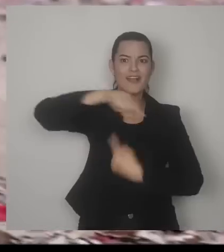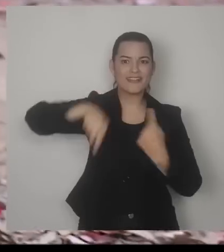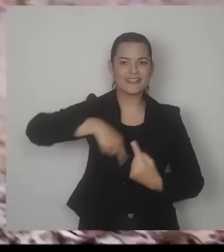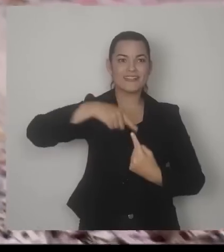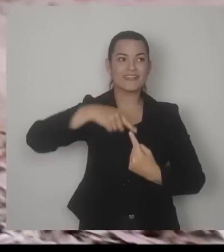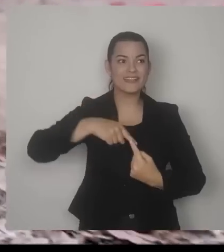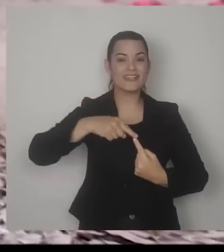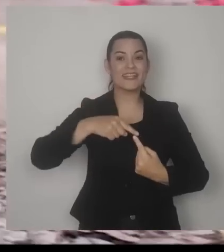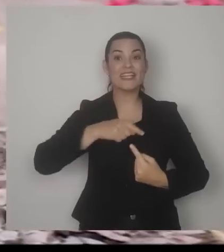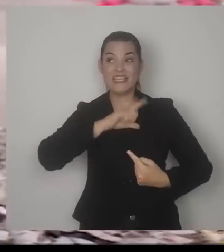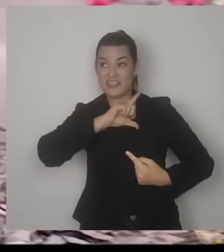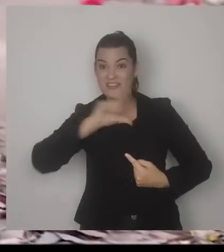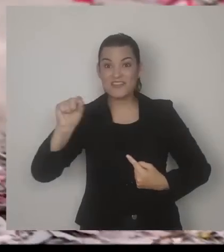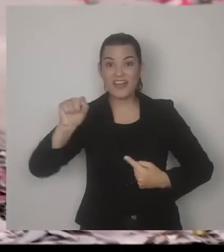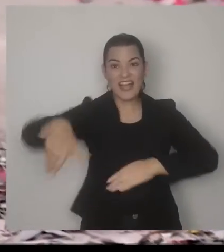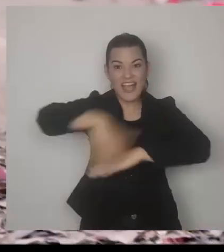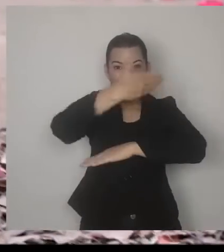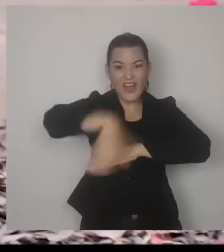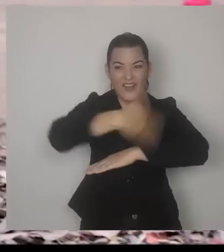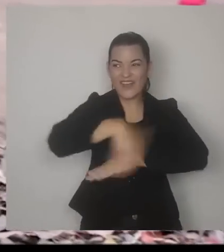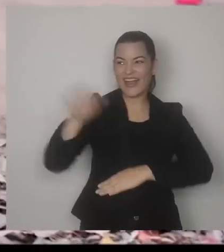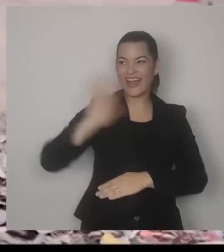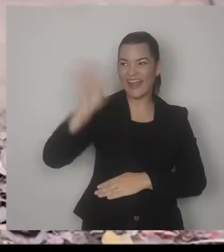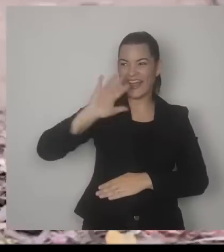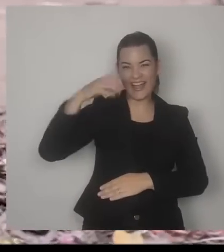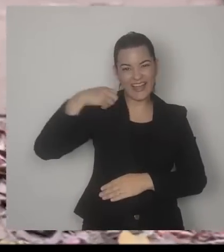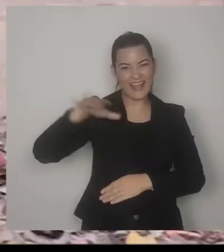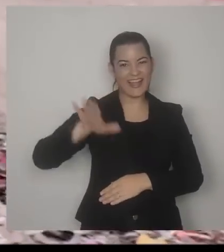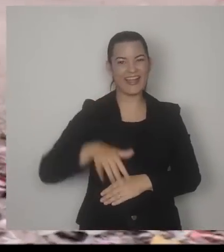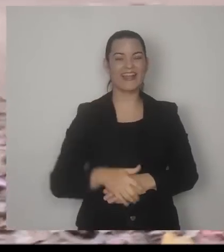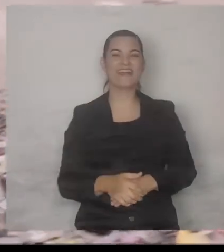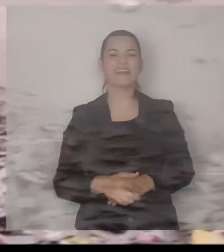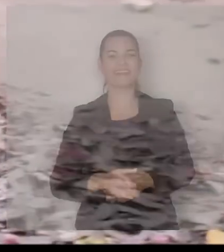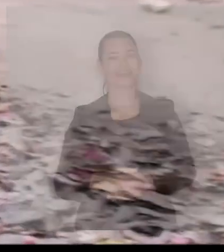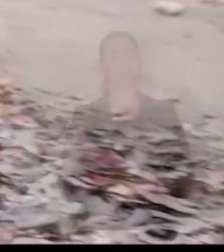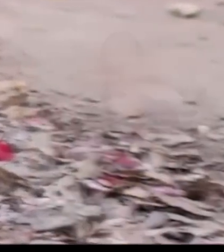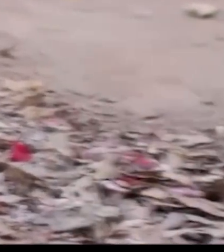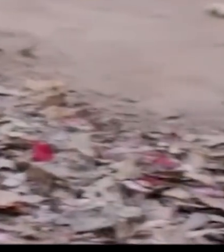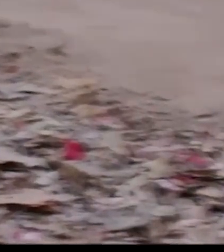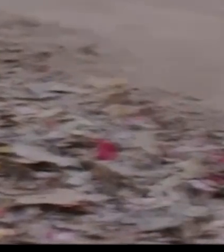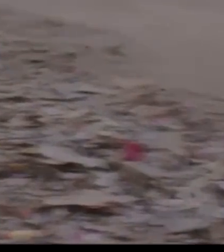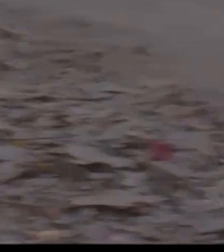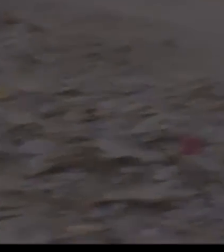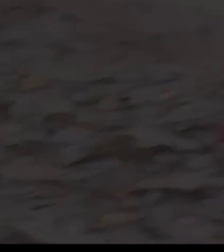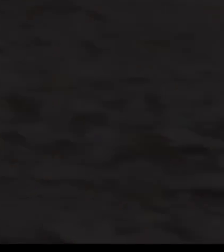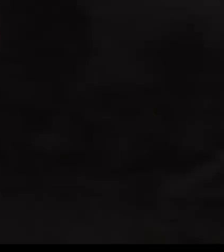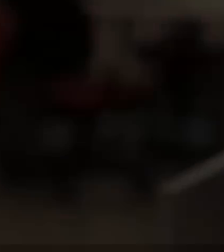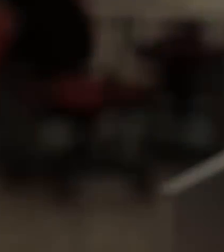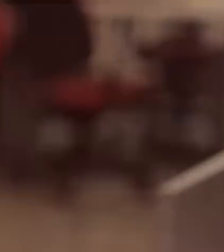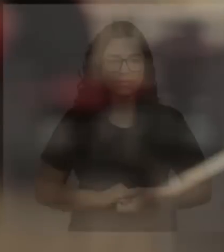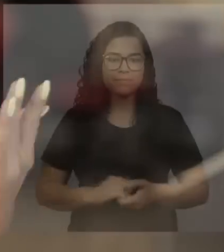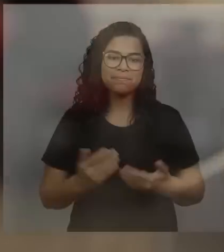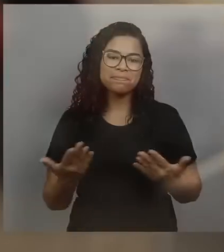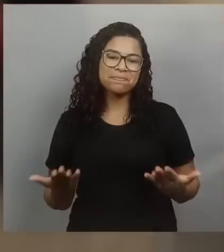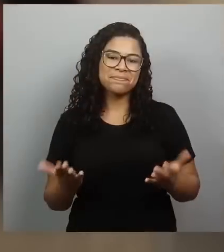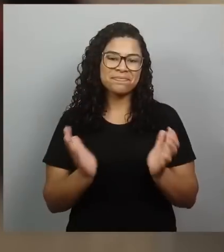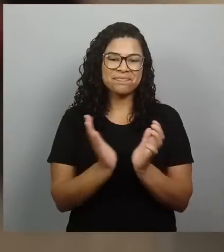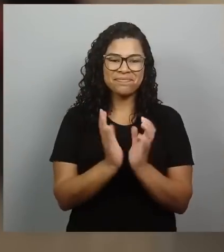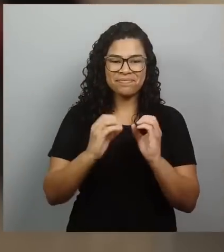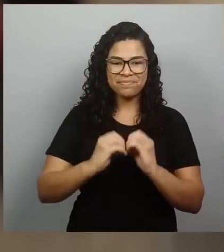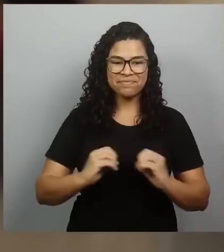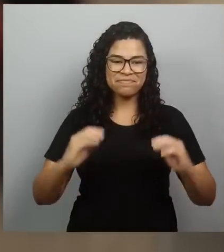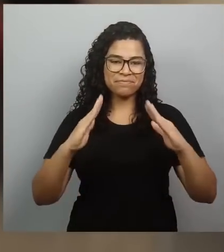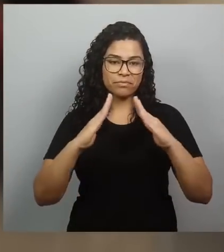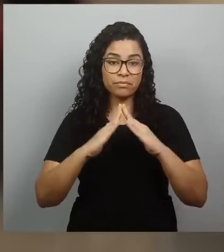Senhoras e senhores, dá uma rodadinha e vai pro olho da rua. E é isso